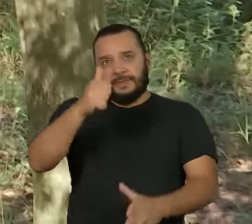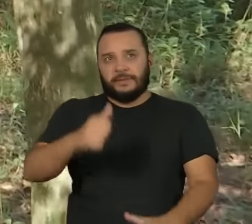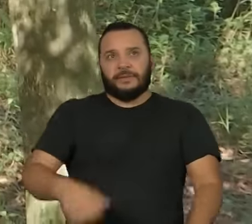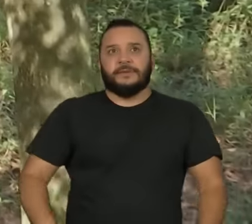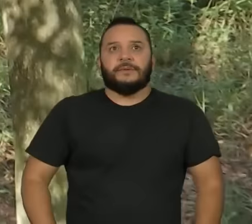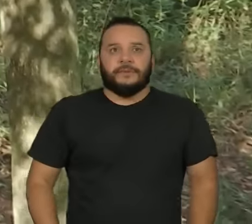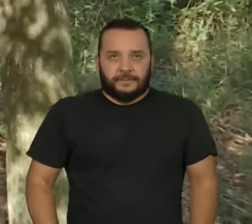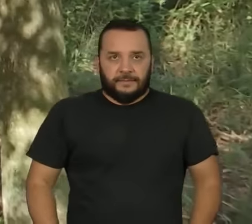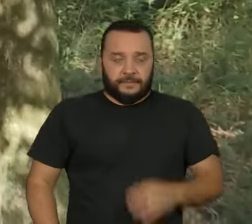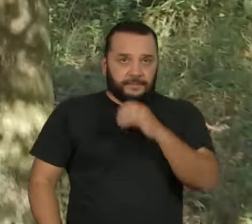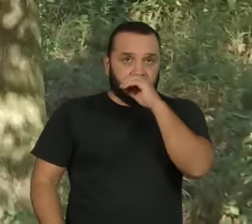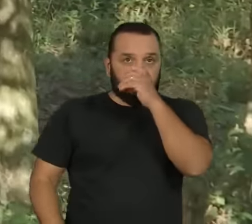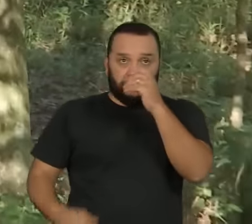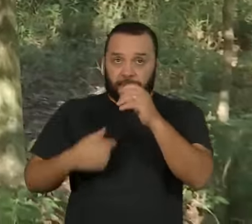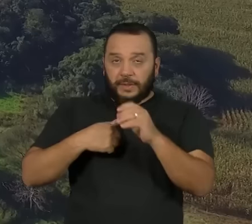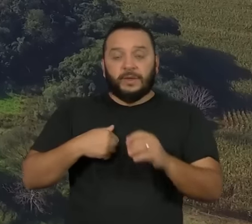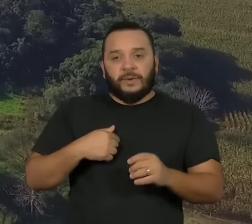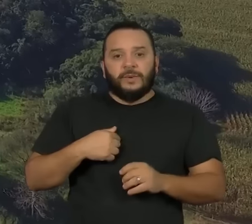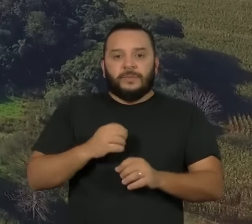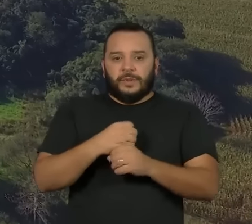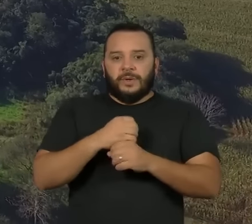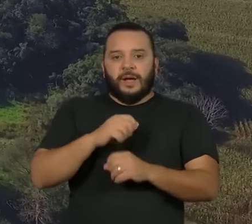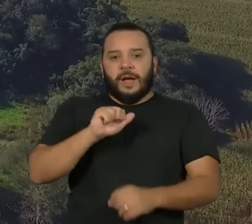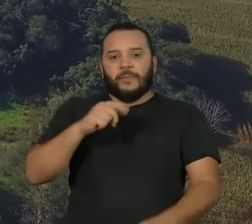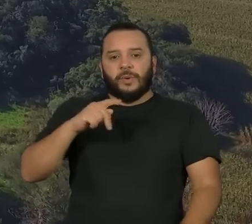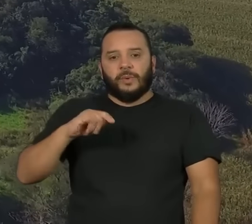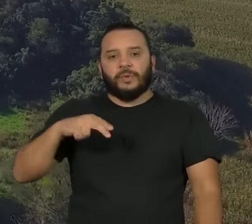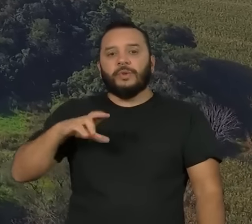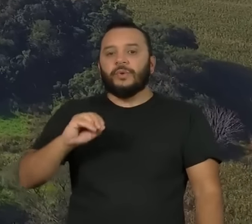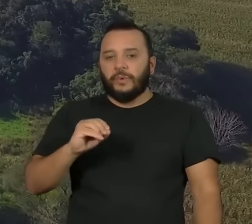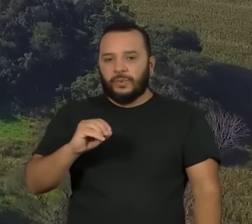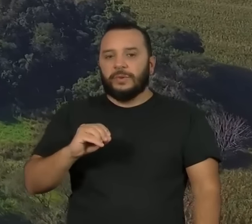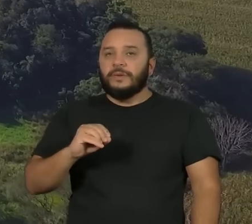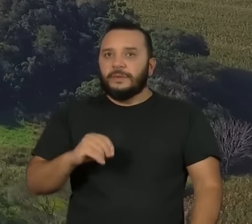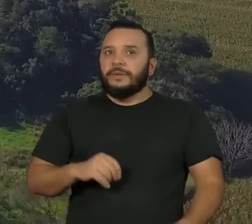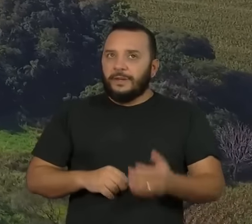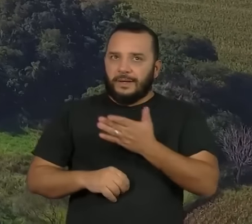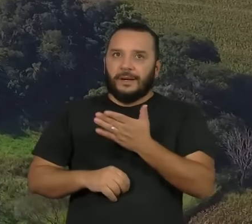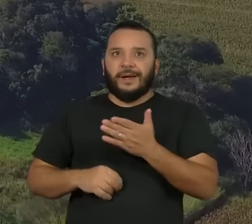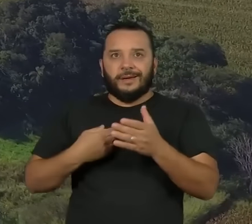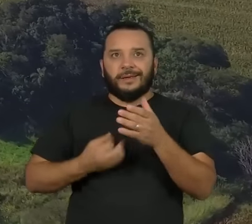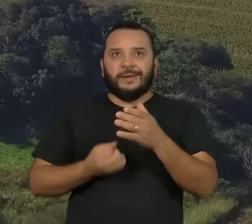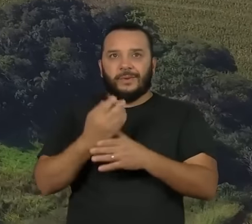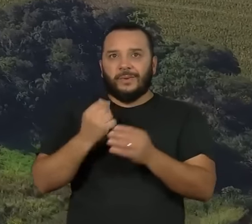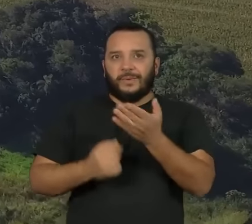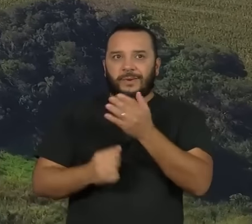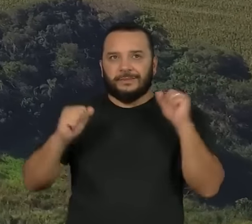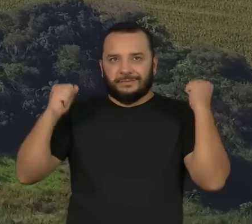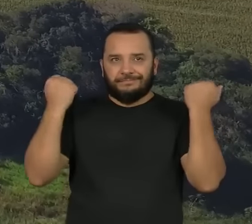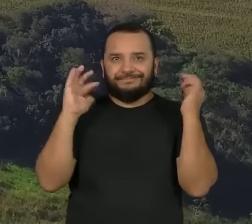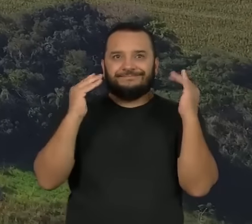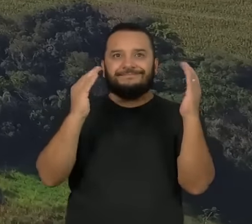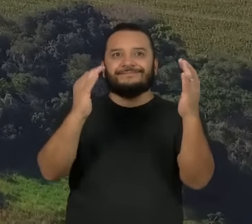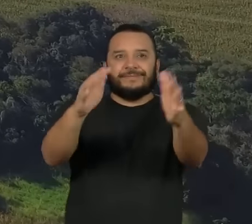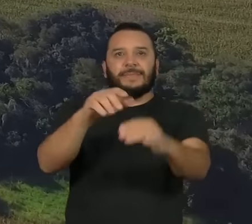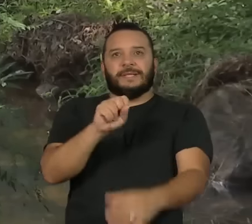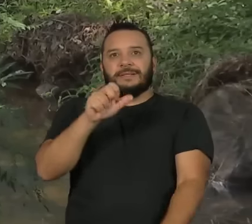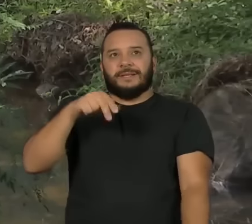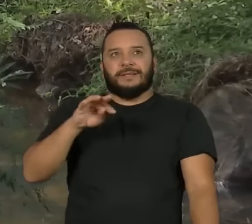O biólogo Apolônio Rodrigues, do Parque Nacional do Iguaçu, foi um dos idealizadores do Corredor Santa Maria.